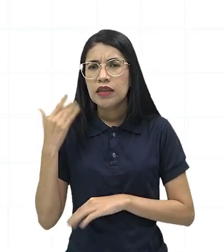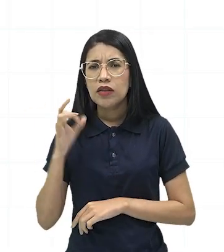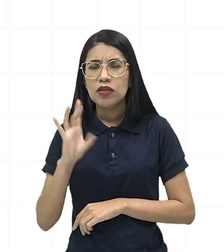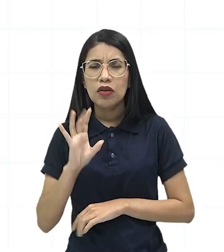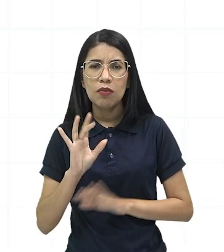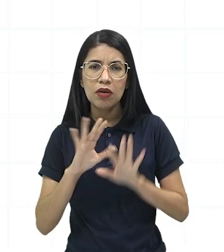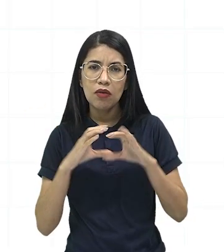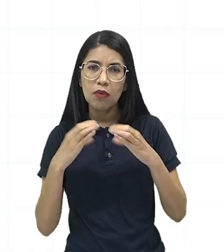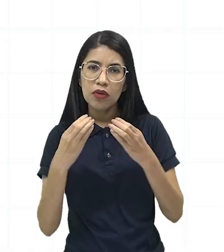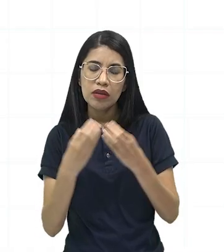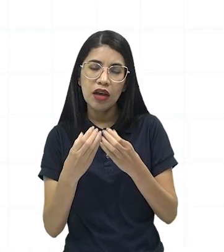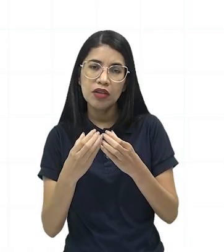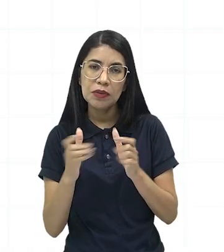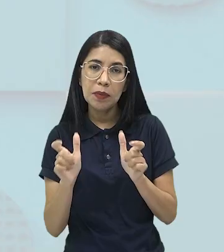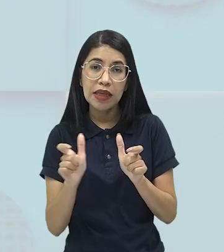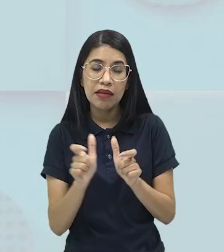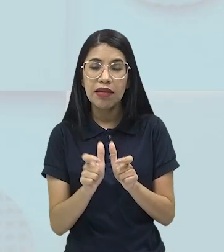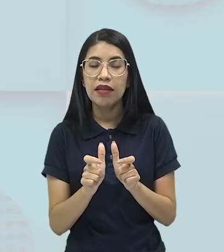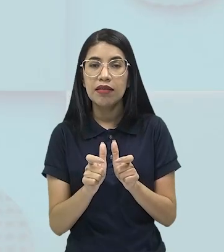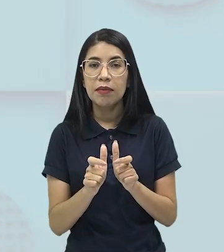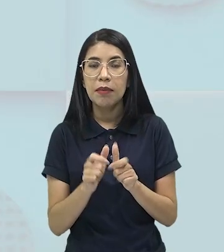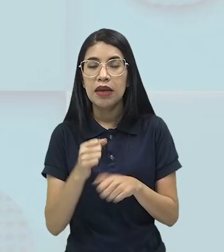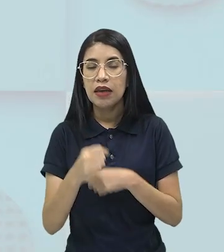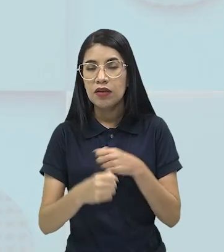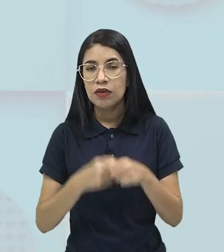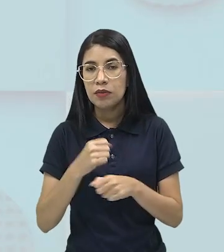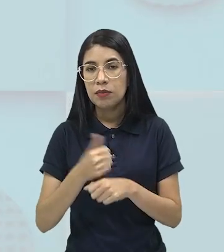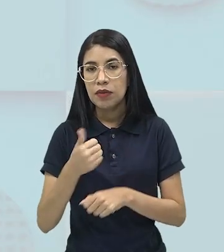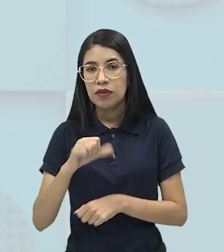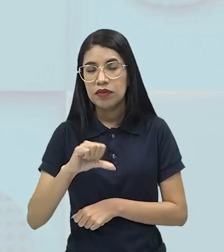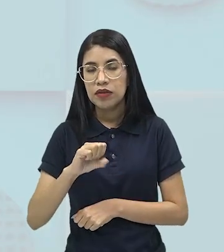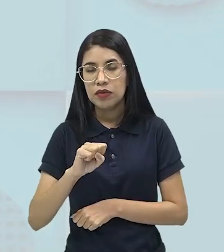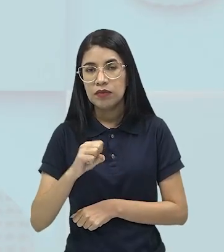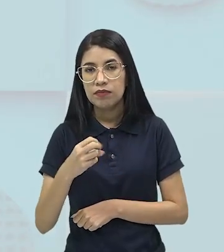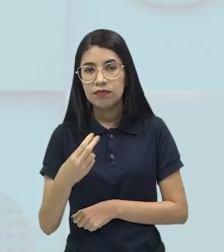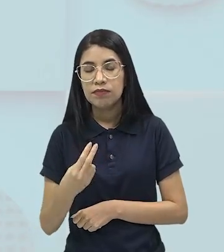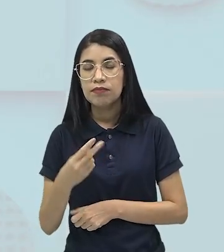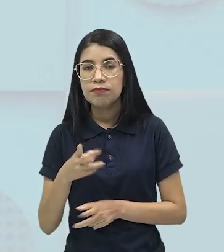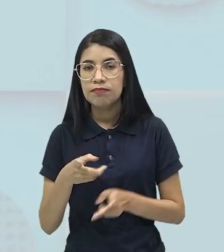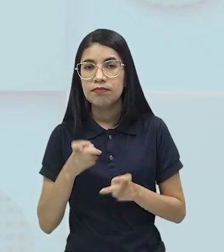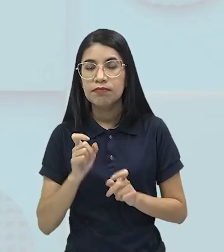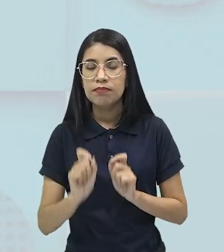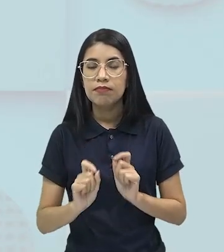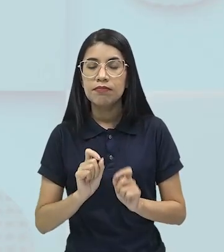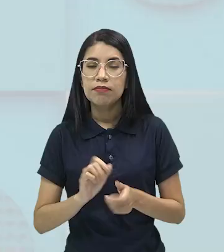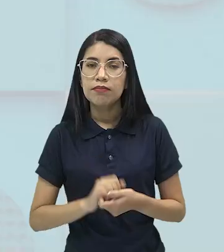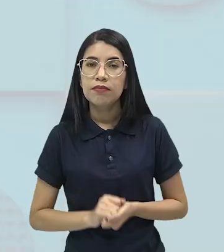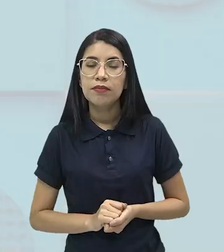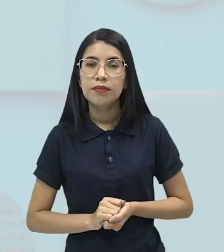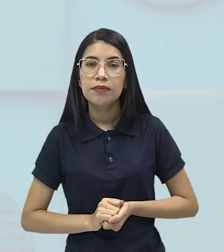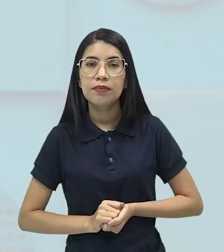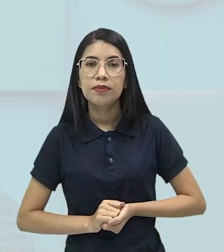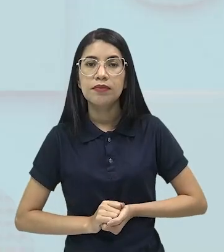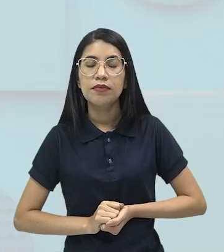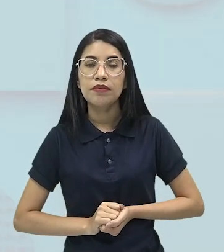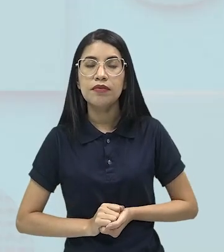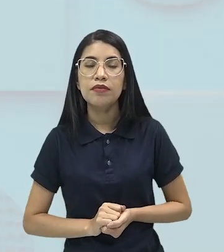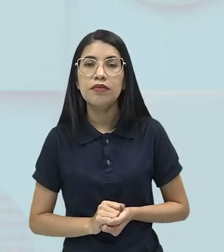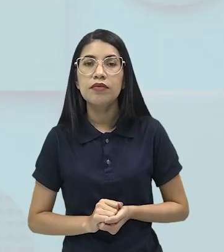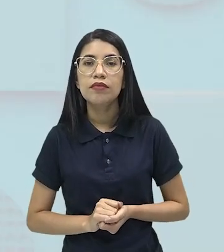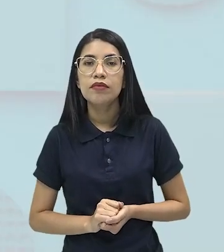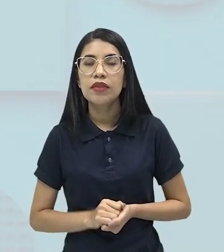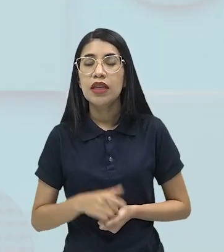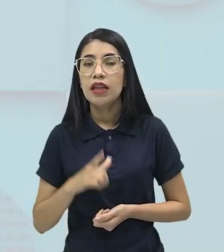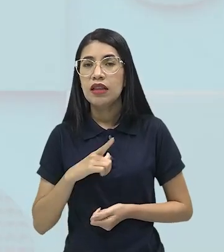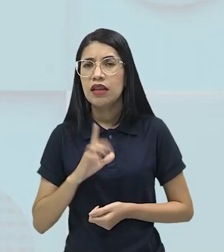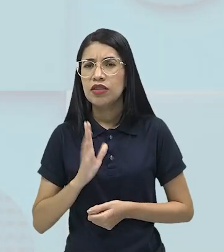comunidade pequena, né? Em 1882, nós vamos observar, contando o fato na história, né? Nós vamos observar que já